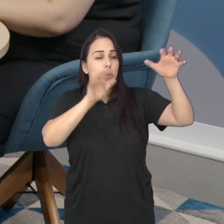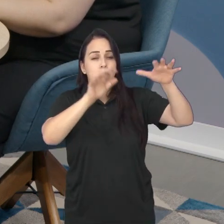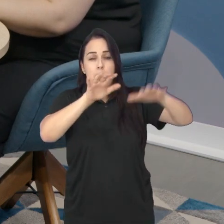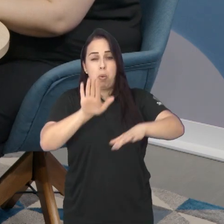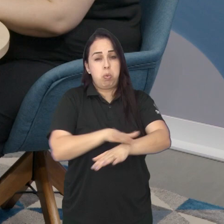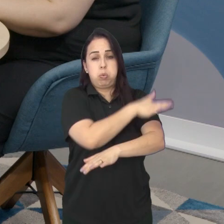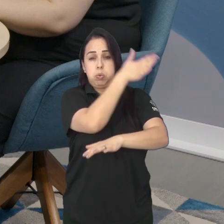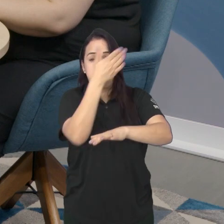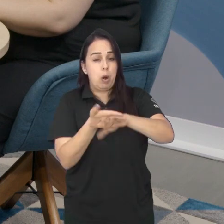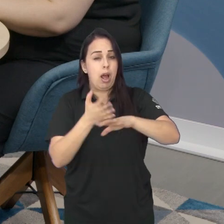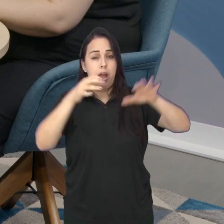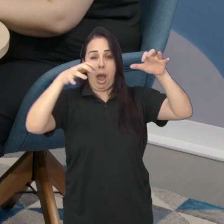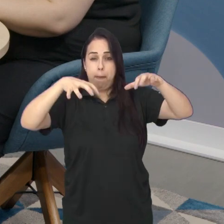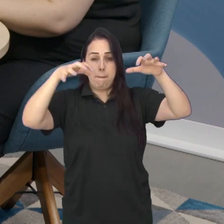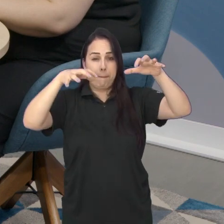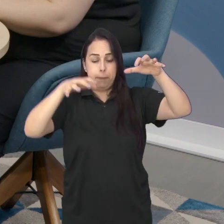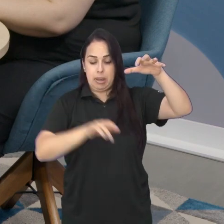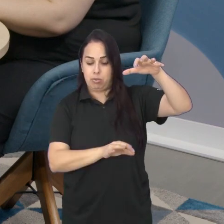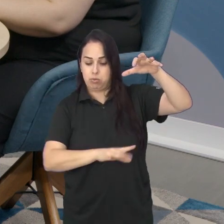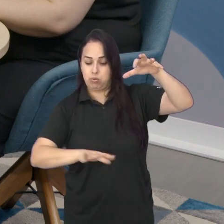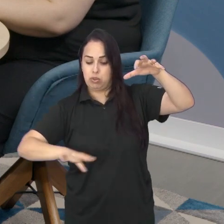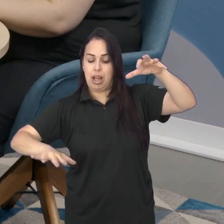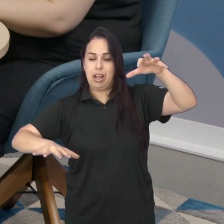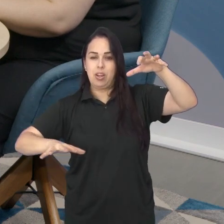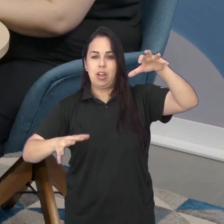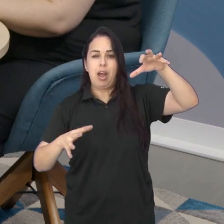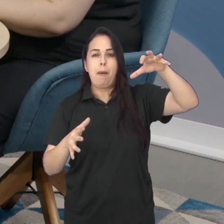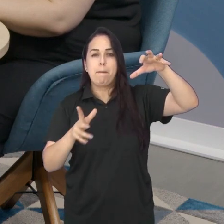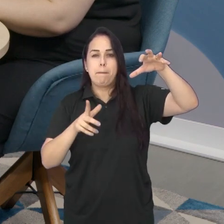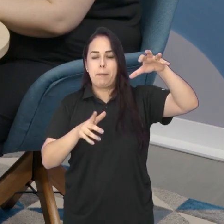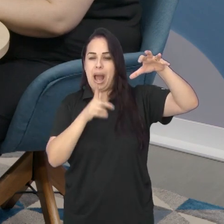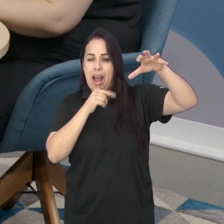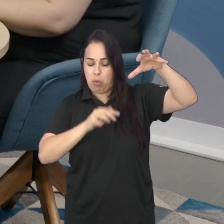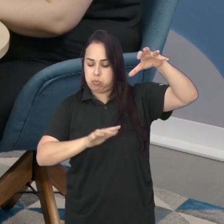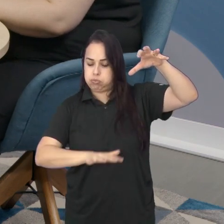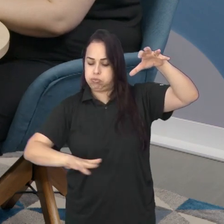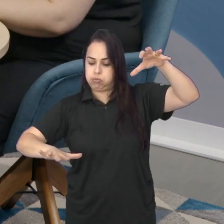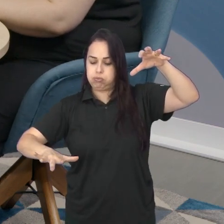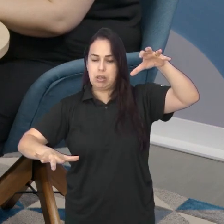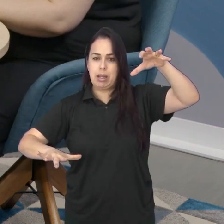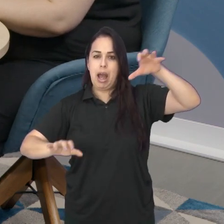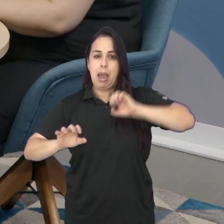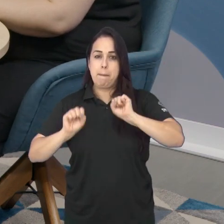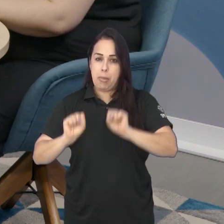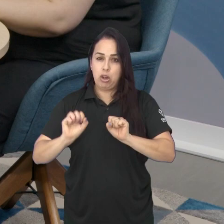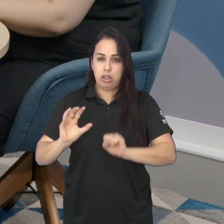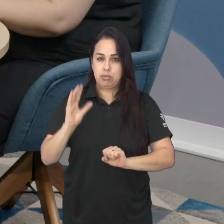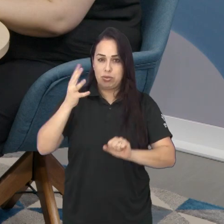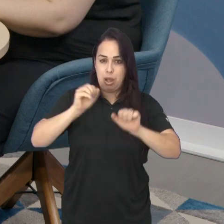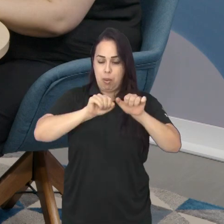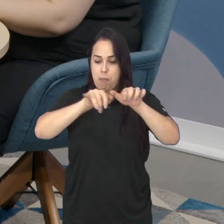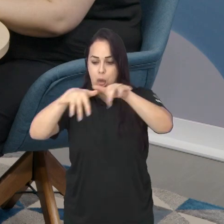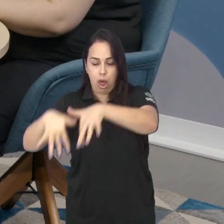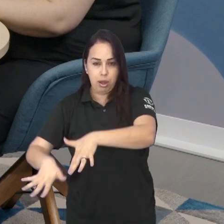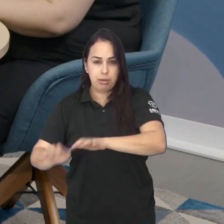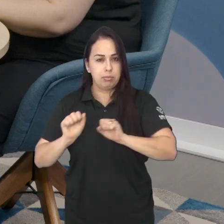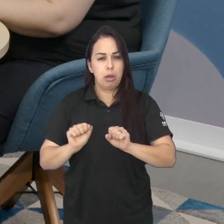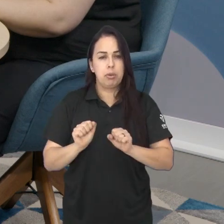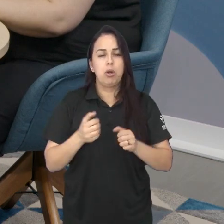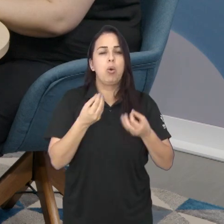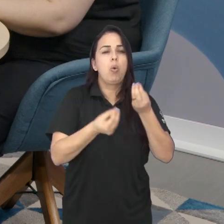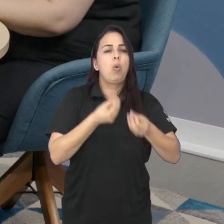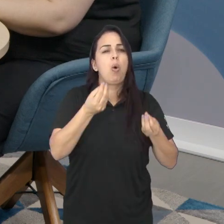chovendo é pior para o solo, né? Que aí ele fica mais encharcado e aumentam os riscos de deslizamentos. Como que é feito